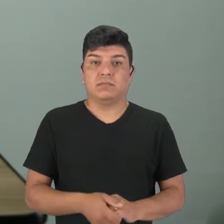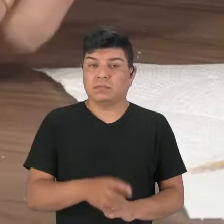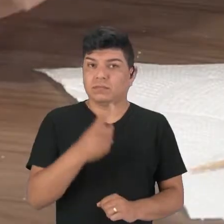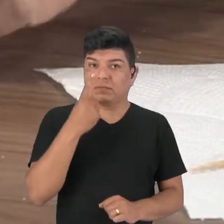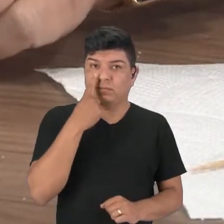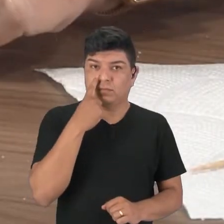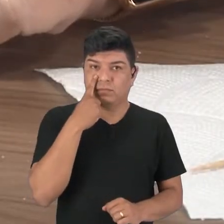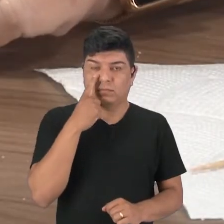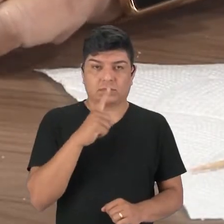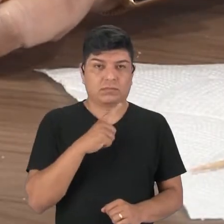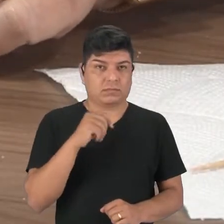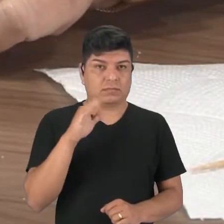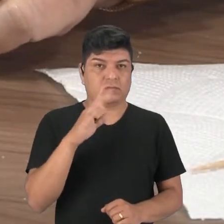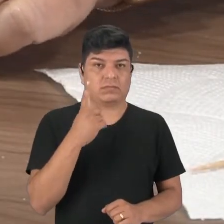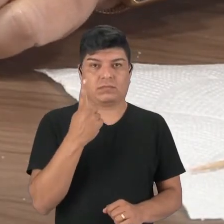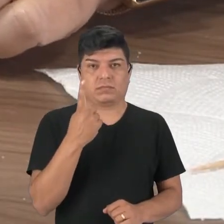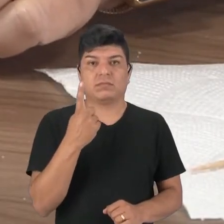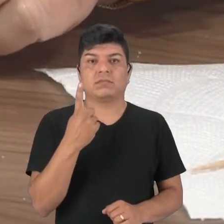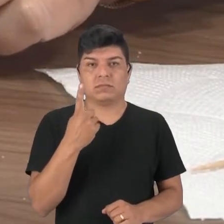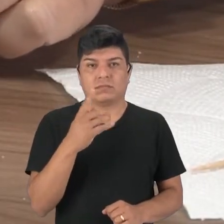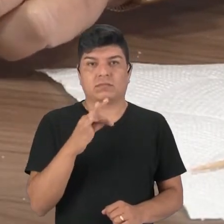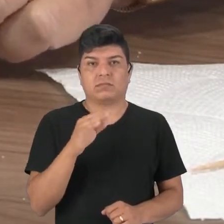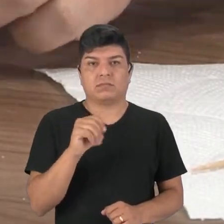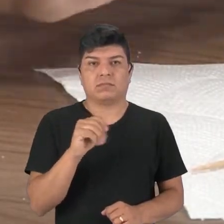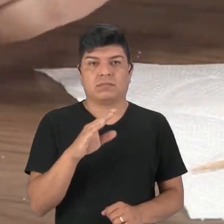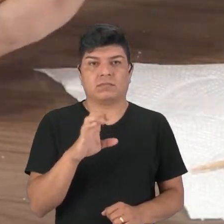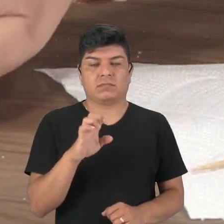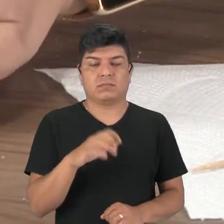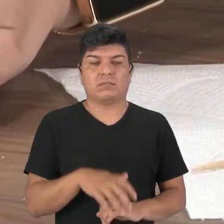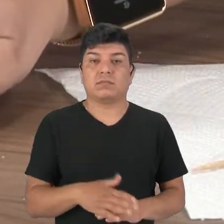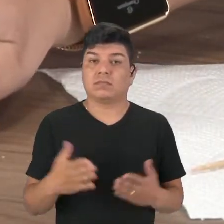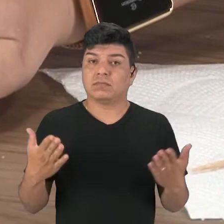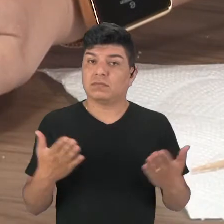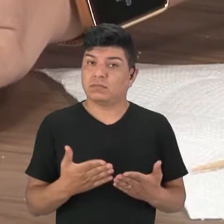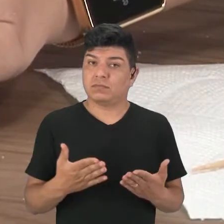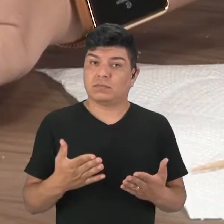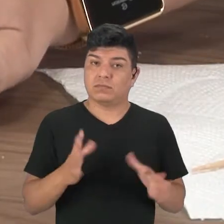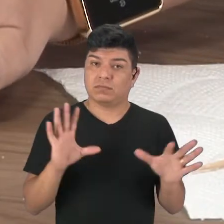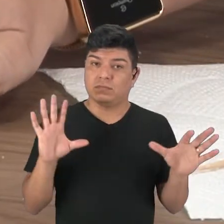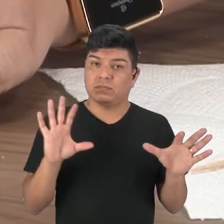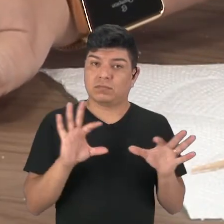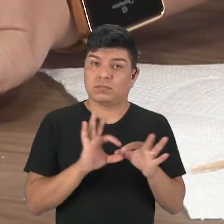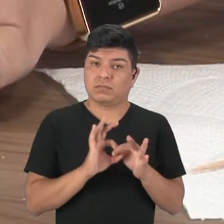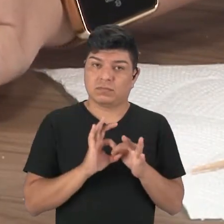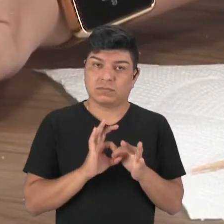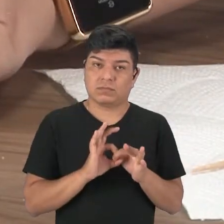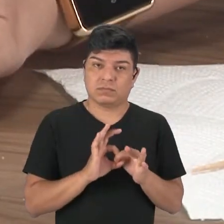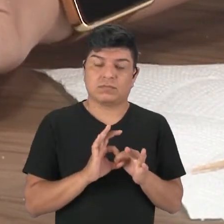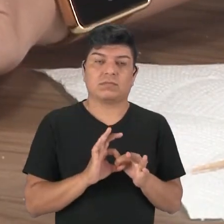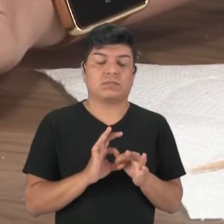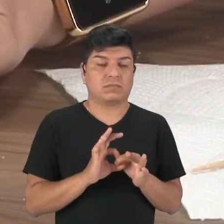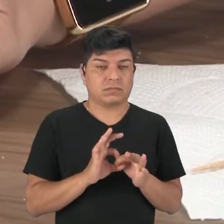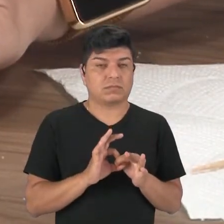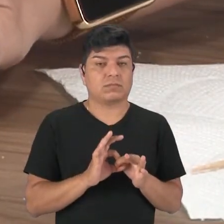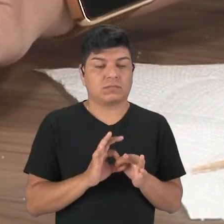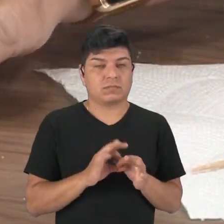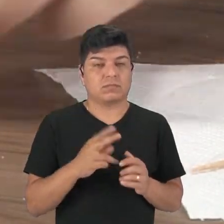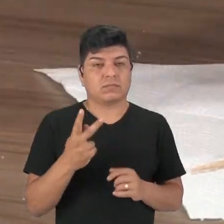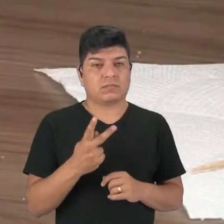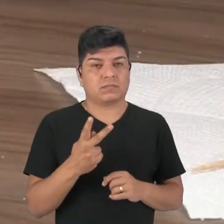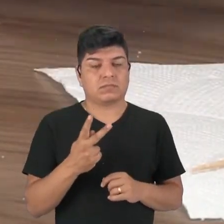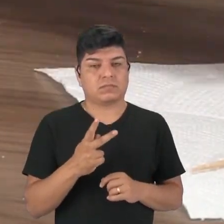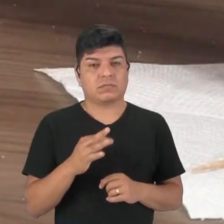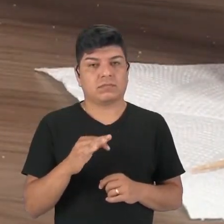Observe, já tenho mais uma face. E agora, eu vou unir, né, essas